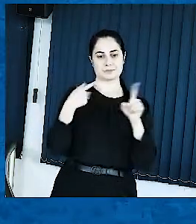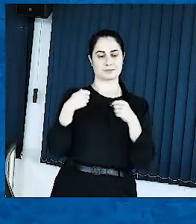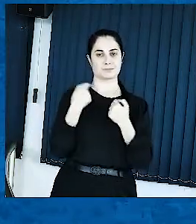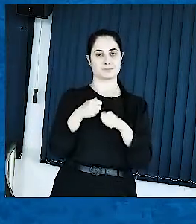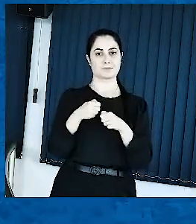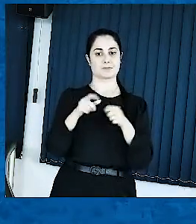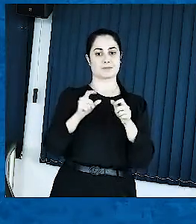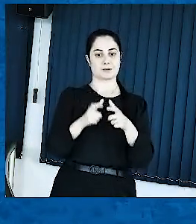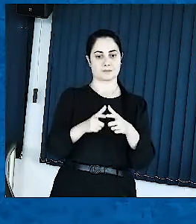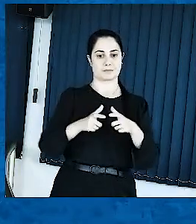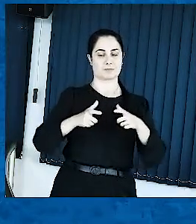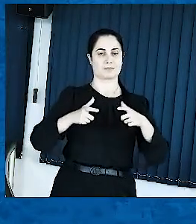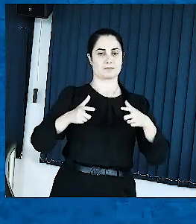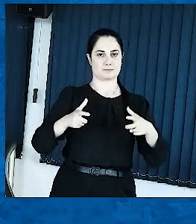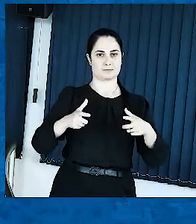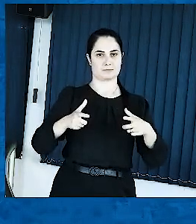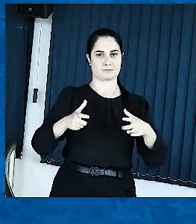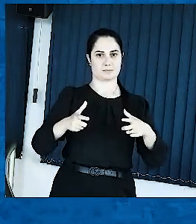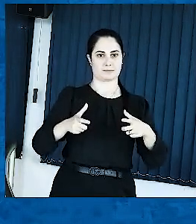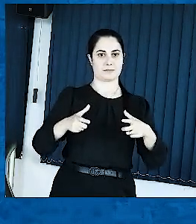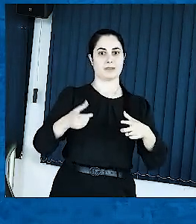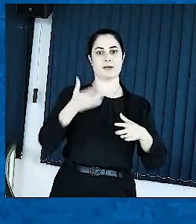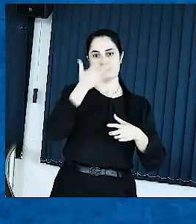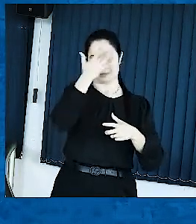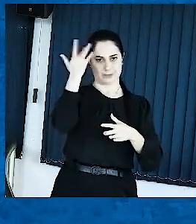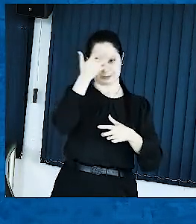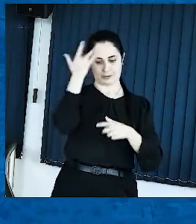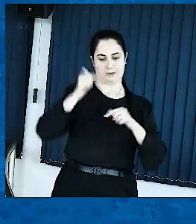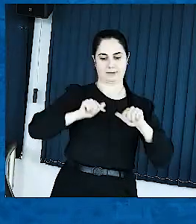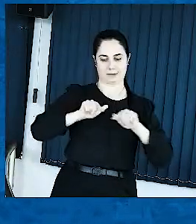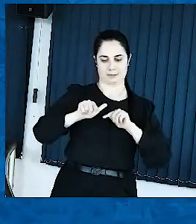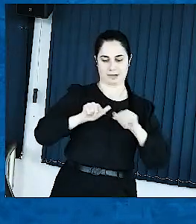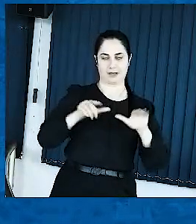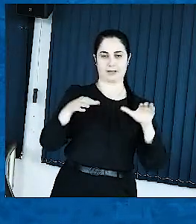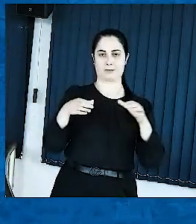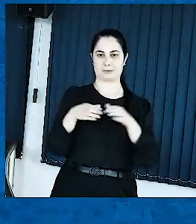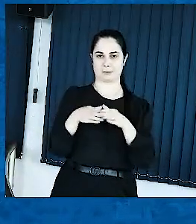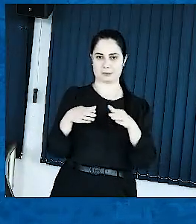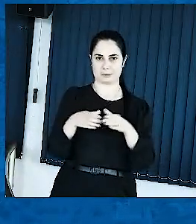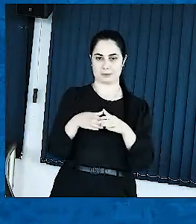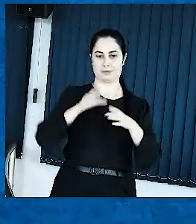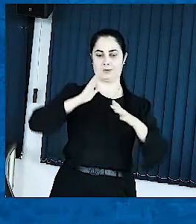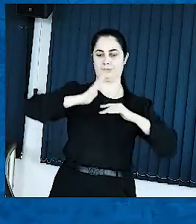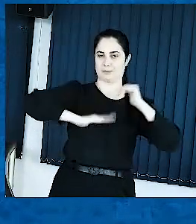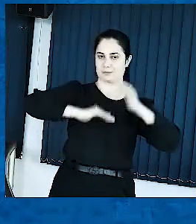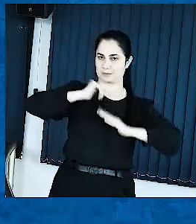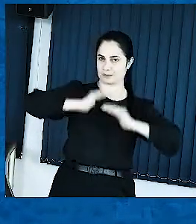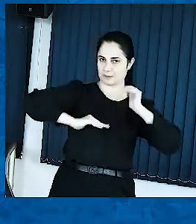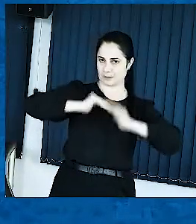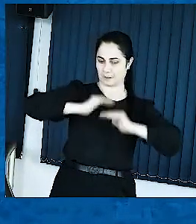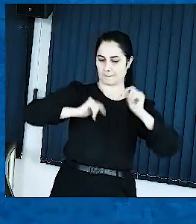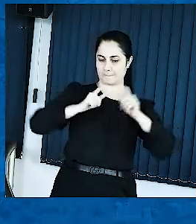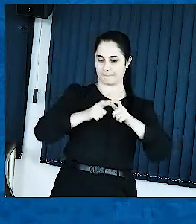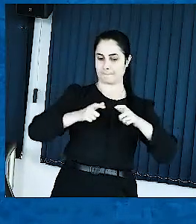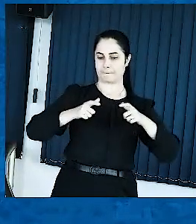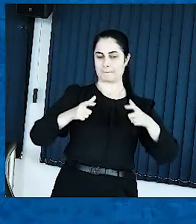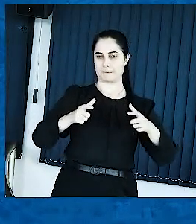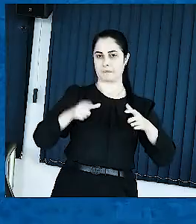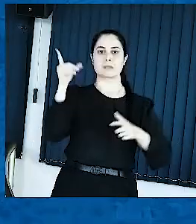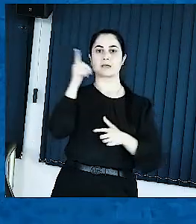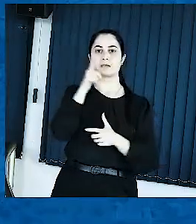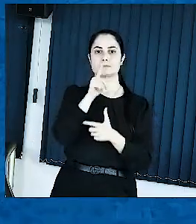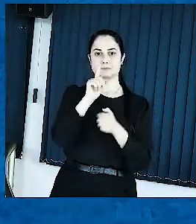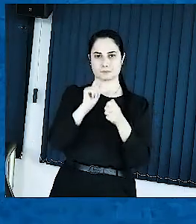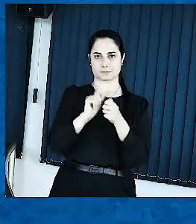precisa aumentar o número de funcionários, de equipes, de profissionais, para que a gente